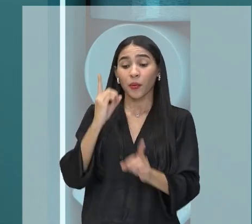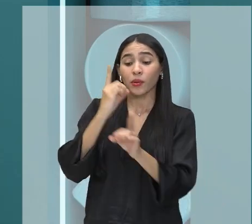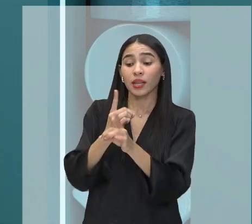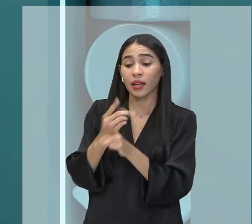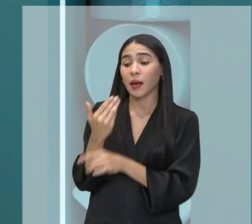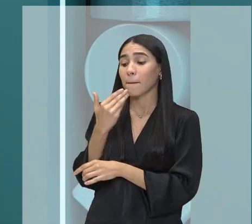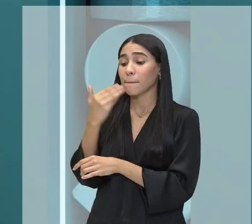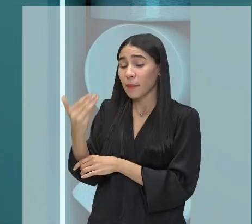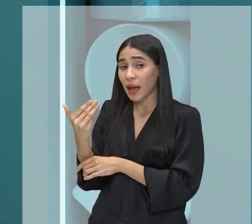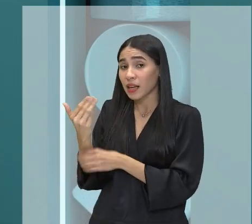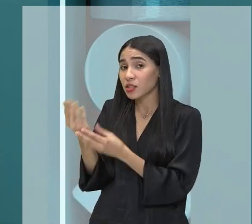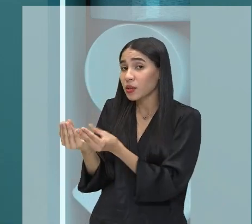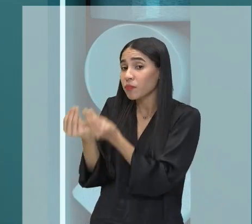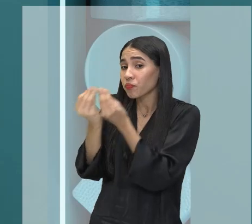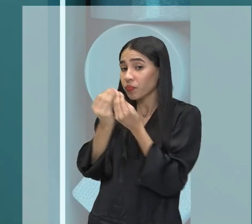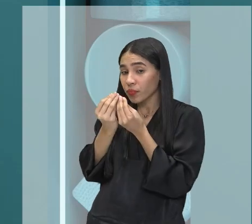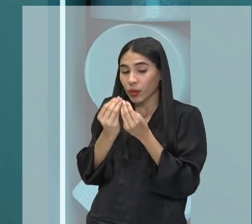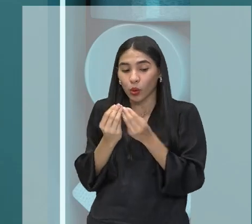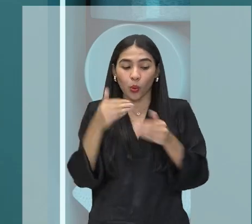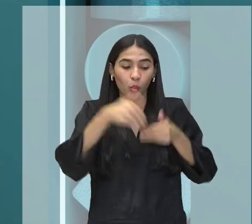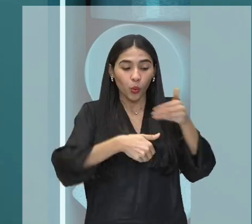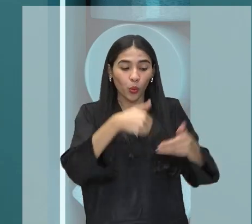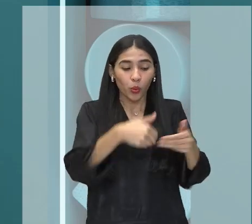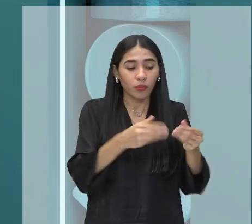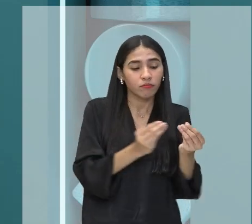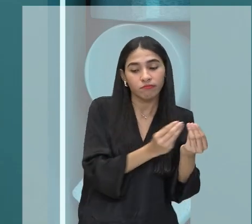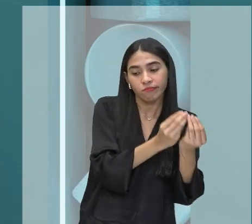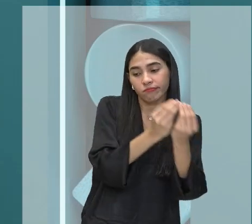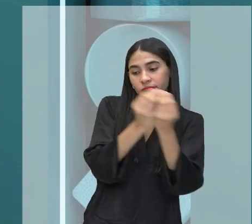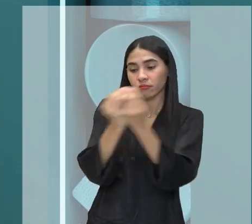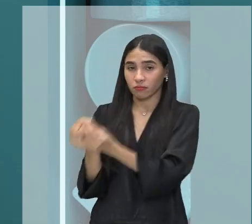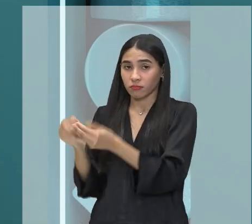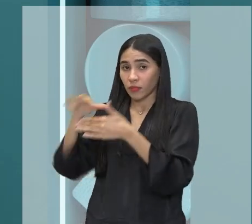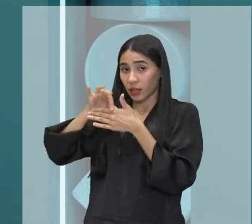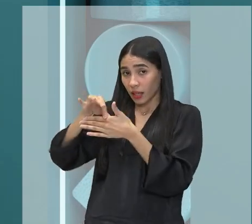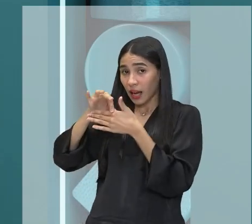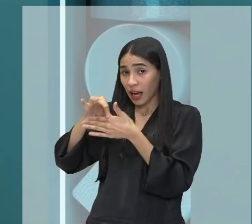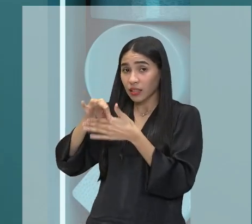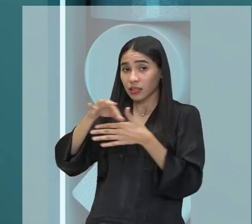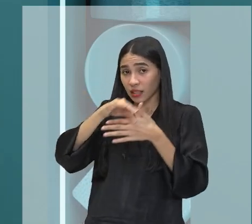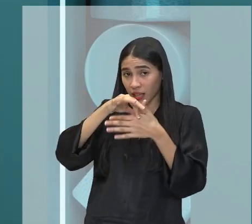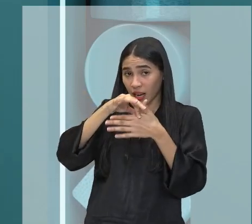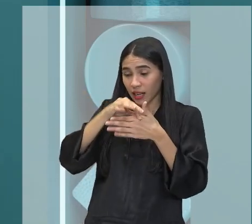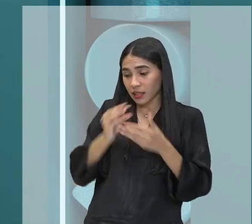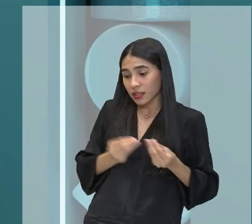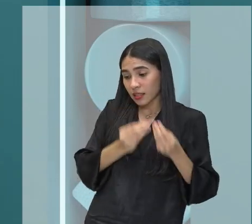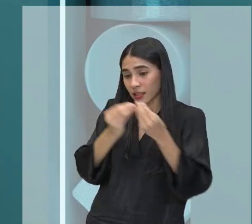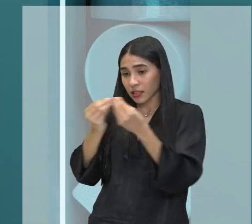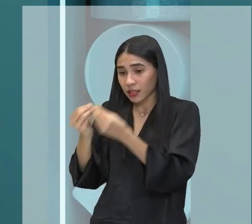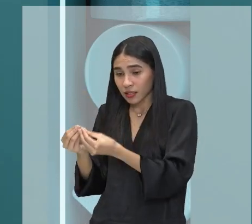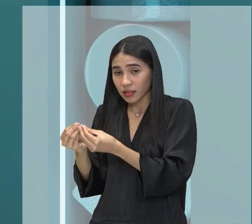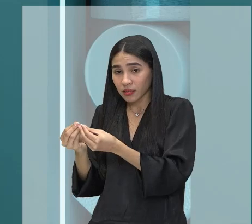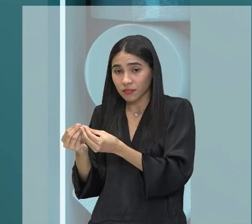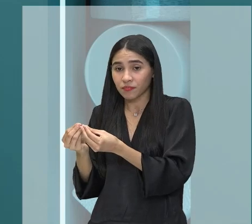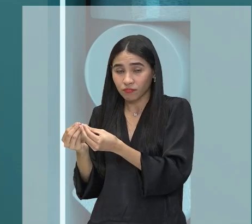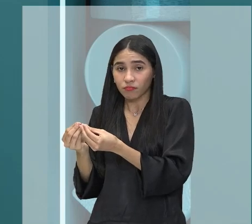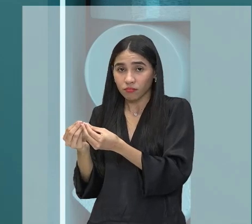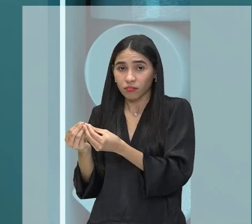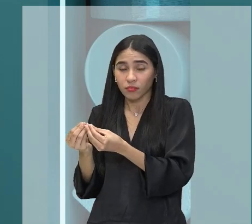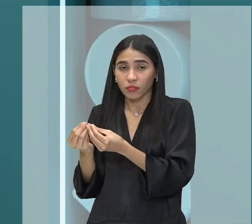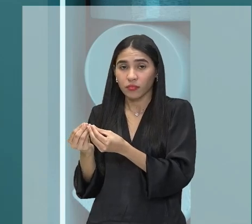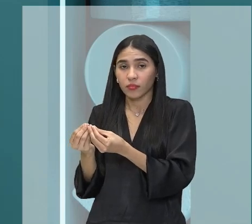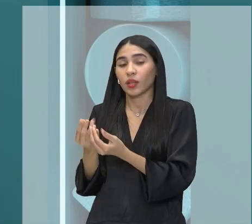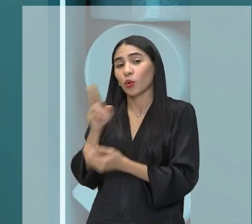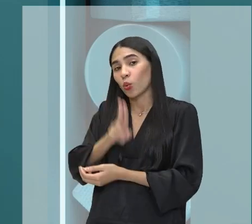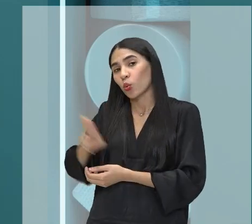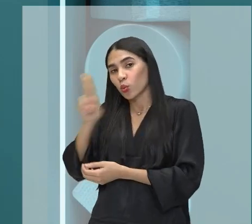alimento. E o Curupira oferece um pedaço de carne, até um pedaço de carne da sua perna, e é esse pedaço de carne que ele